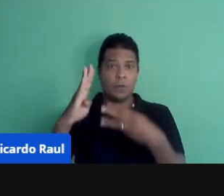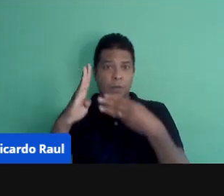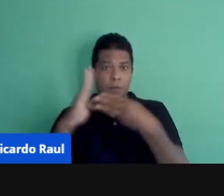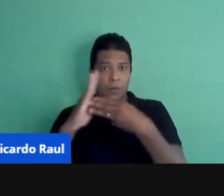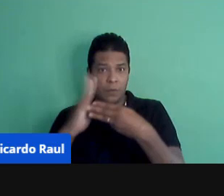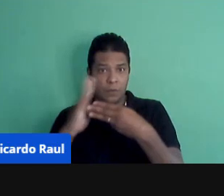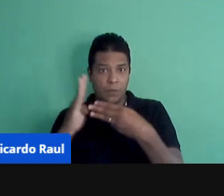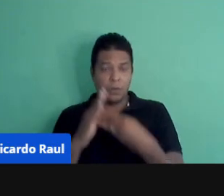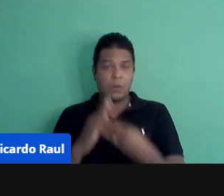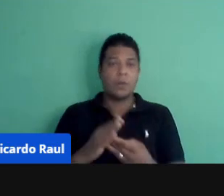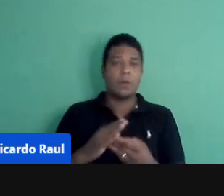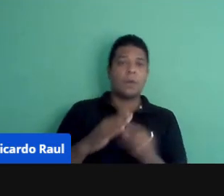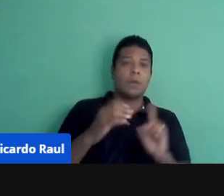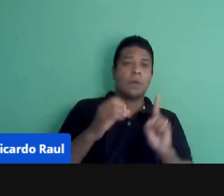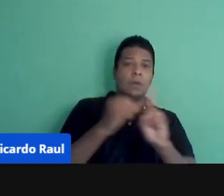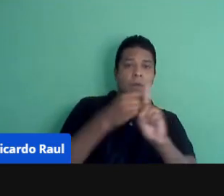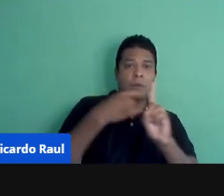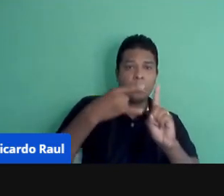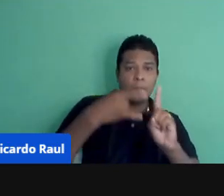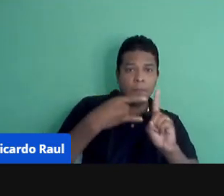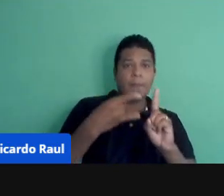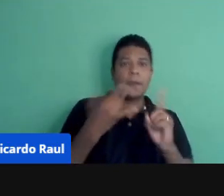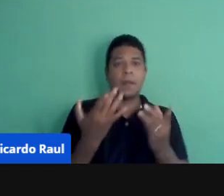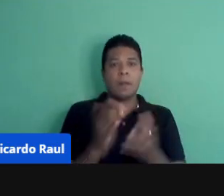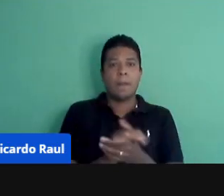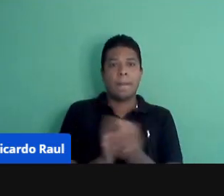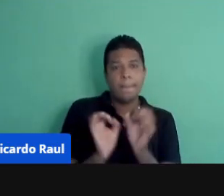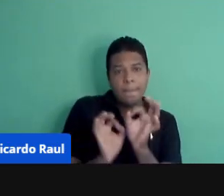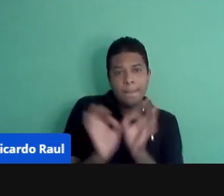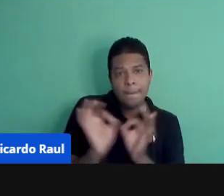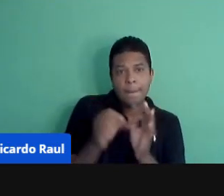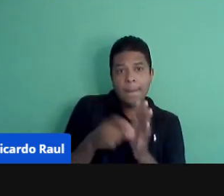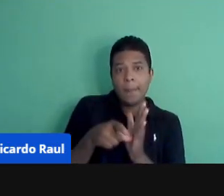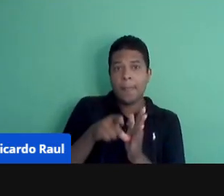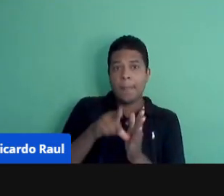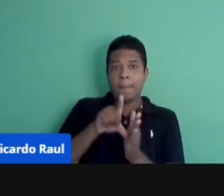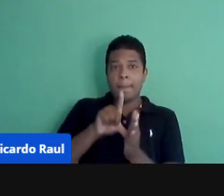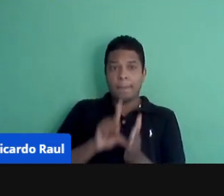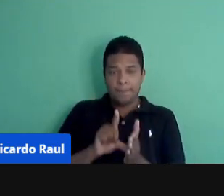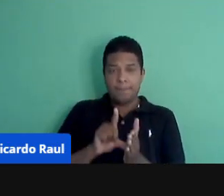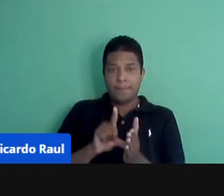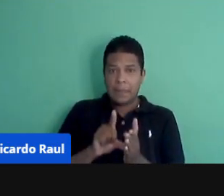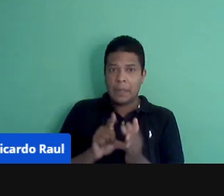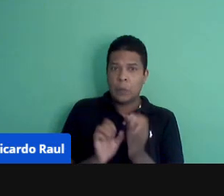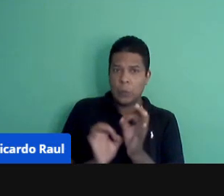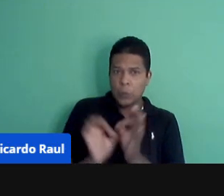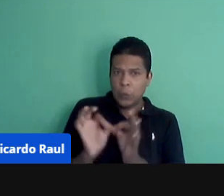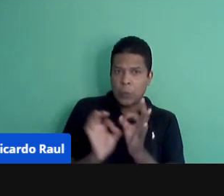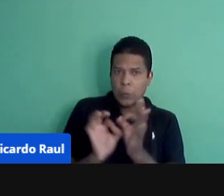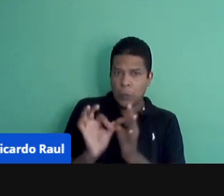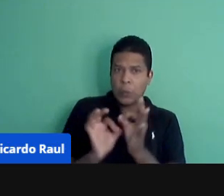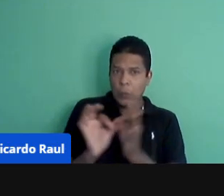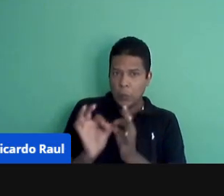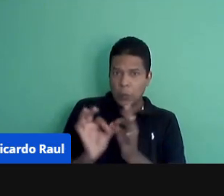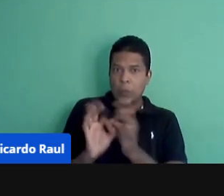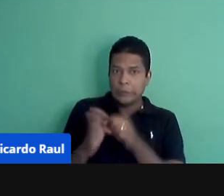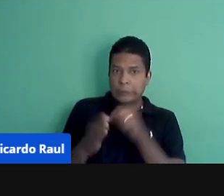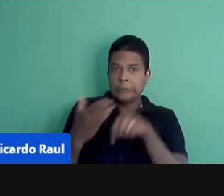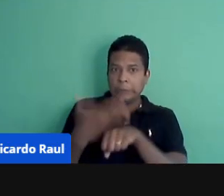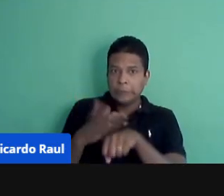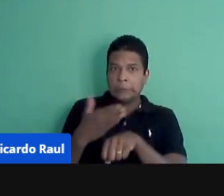aulas no Meet, nós preparamos desta forma, são preparados com antecedência, há um trabalho por trás disso grande, né?